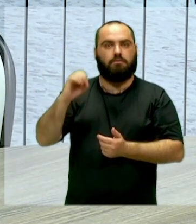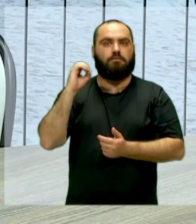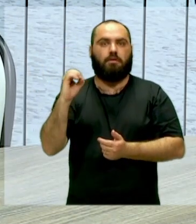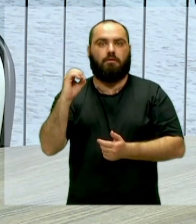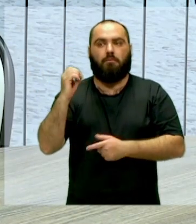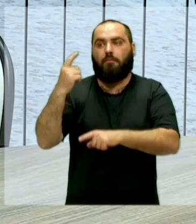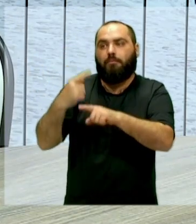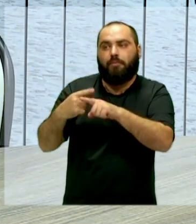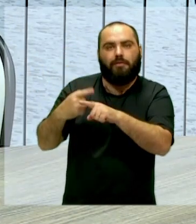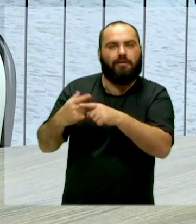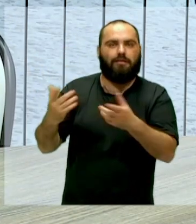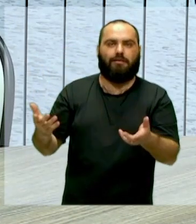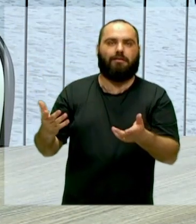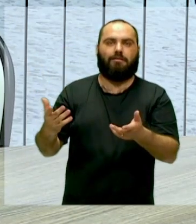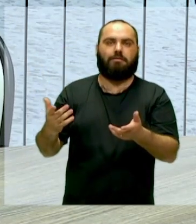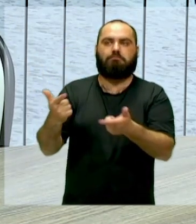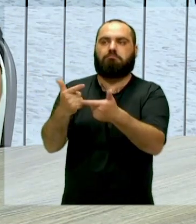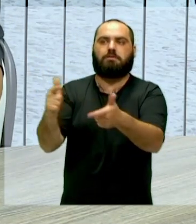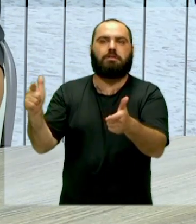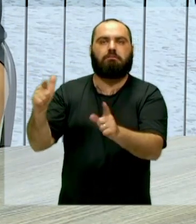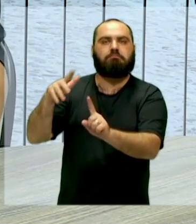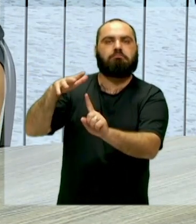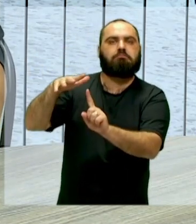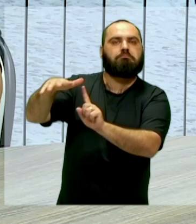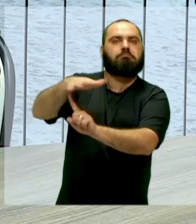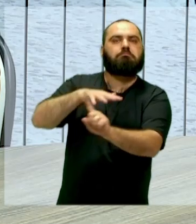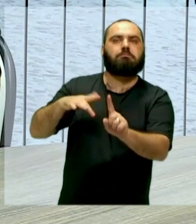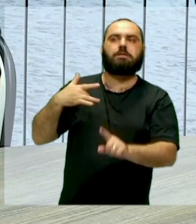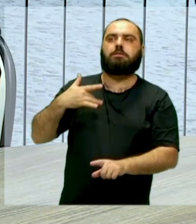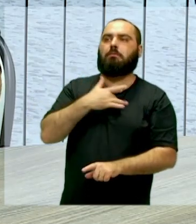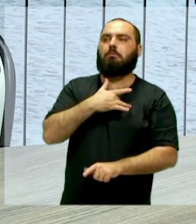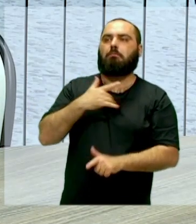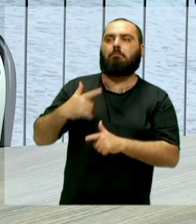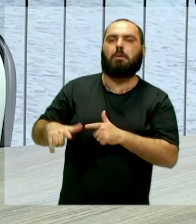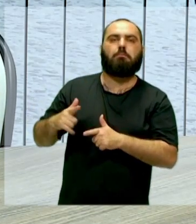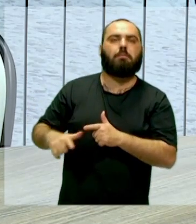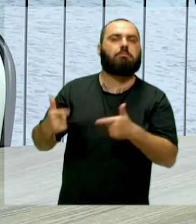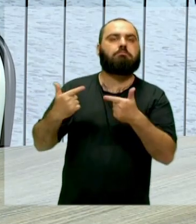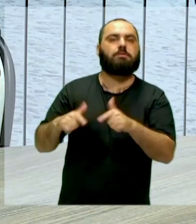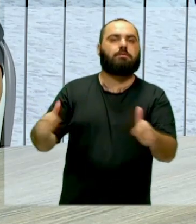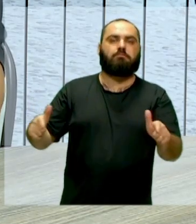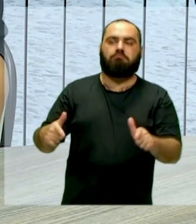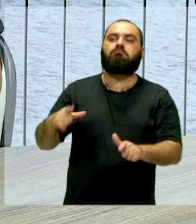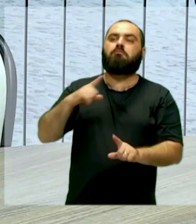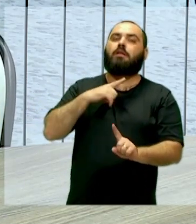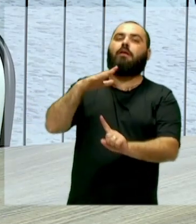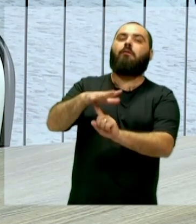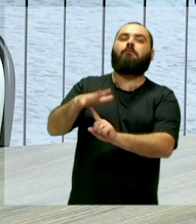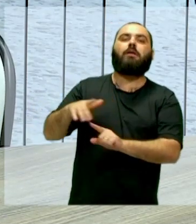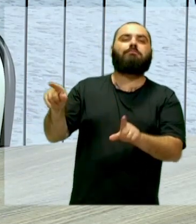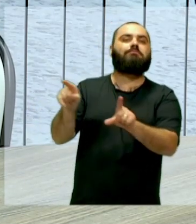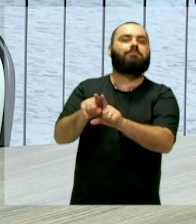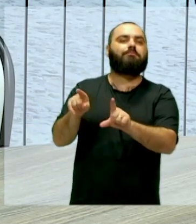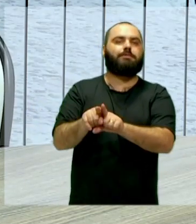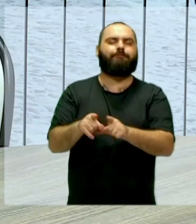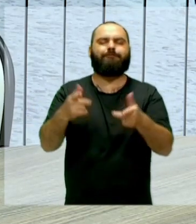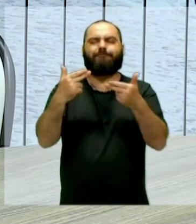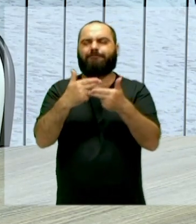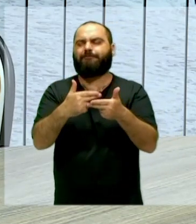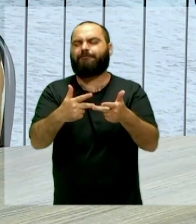origem natural e não agridem o meio ambiente nem a nossa saúde então também vai ter nessa feira então são vários